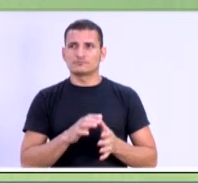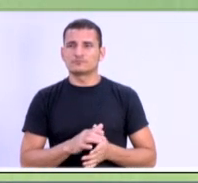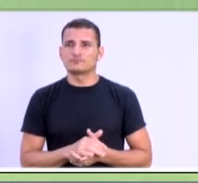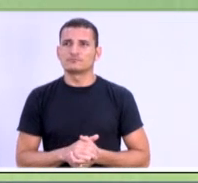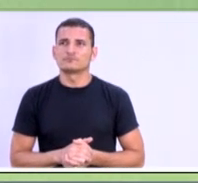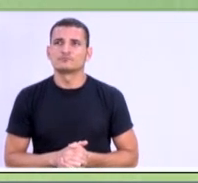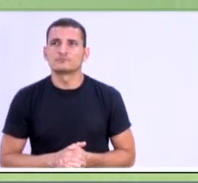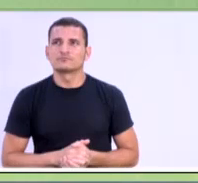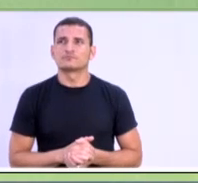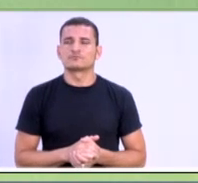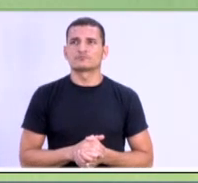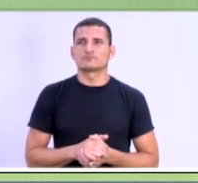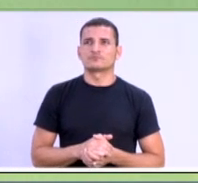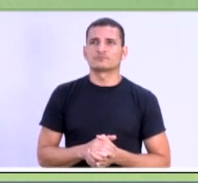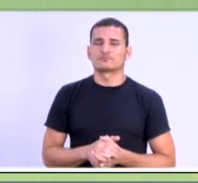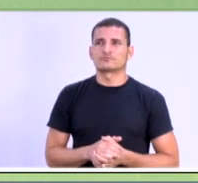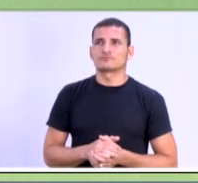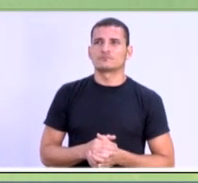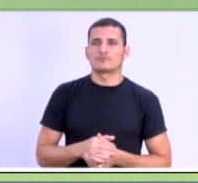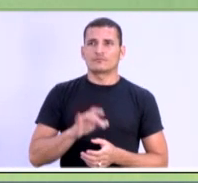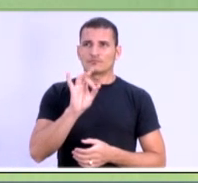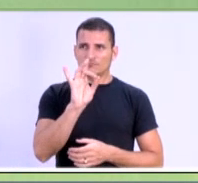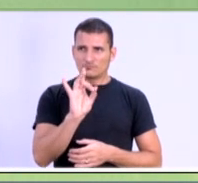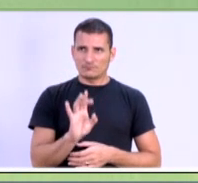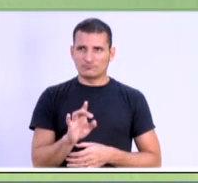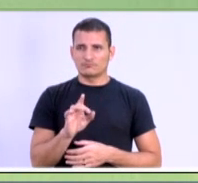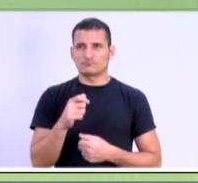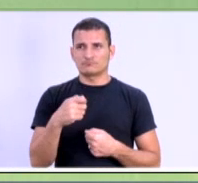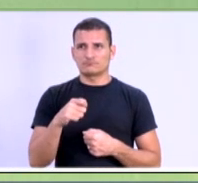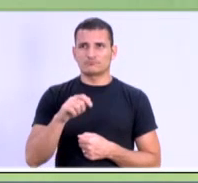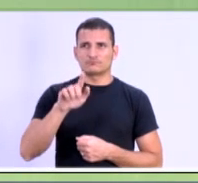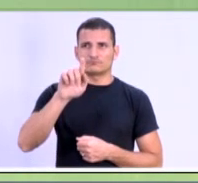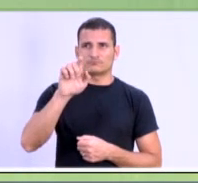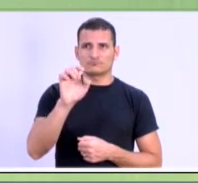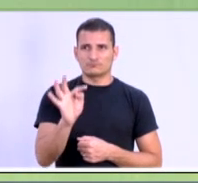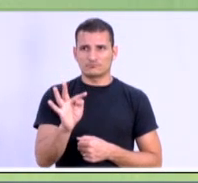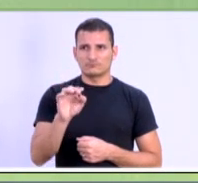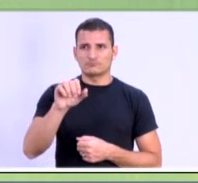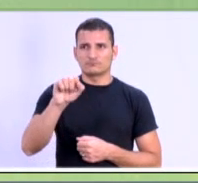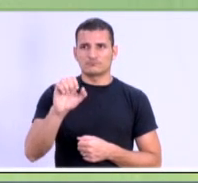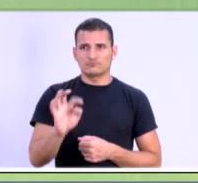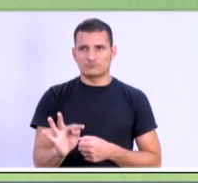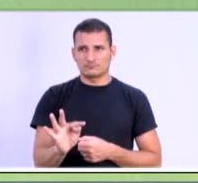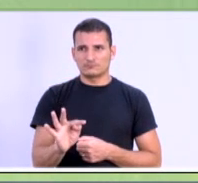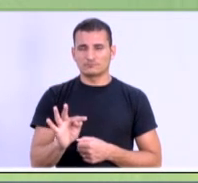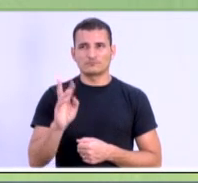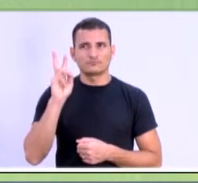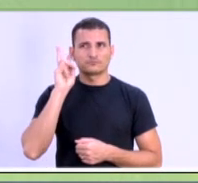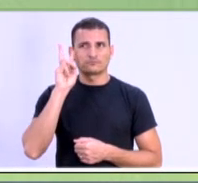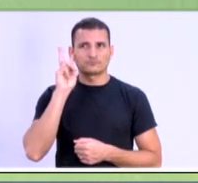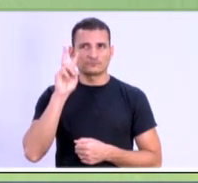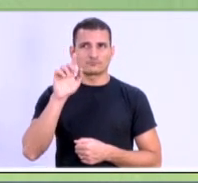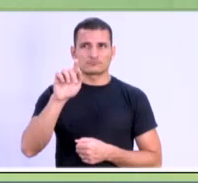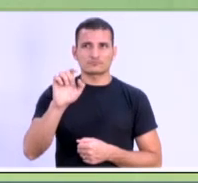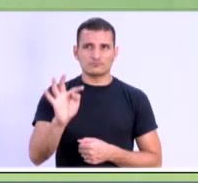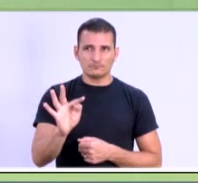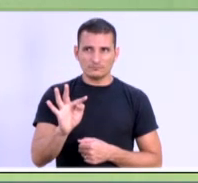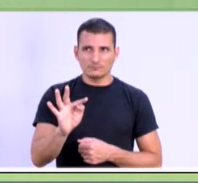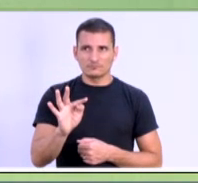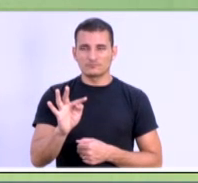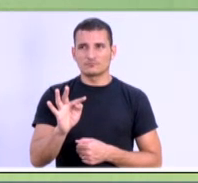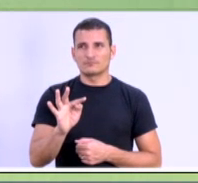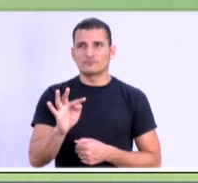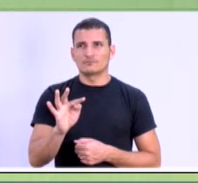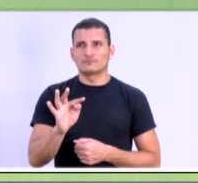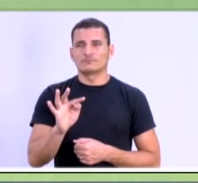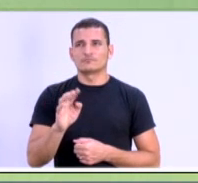E para essas características, para cada uma delas, eu preciso definir um get e o set. Lembrando, o get nada mais é